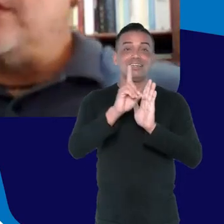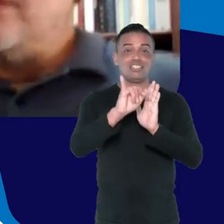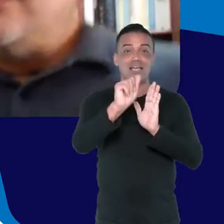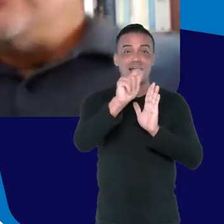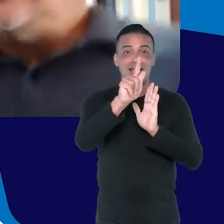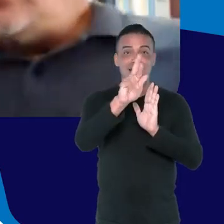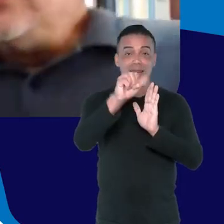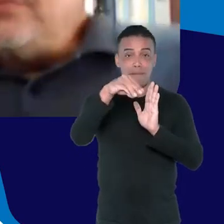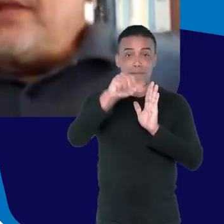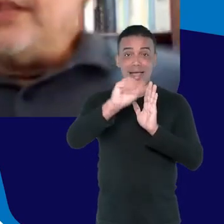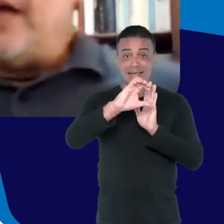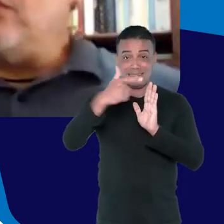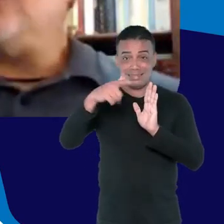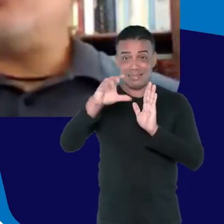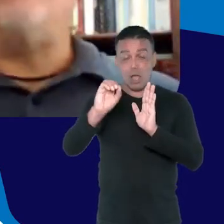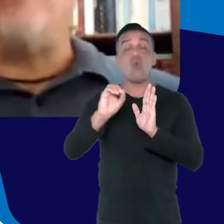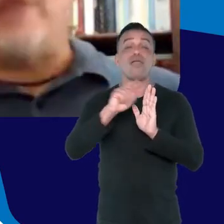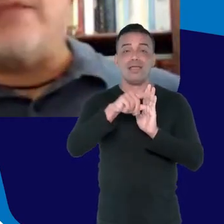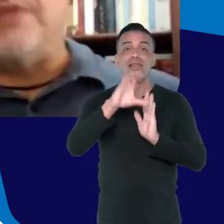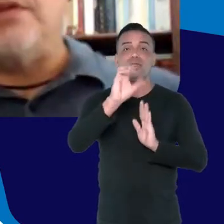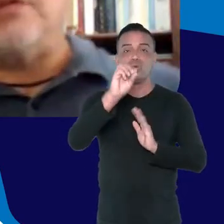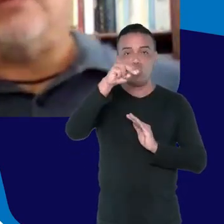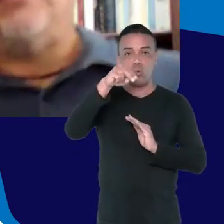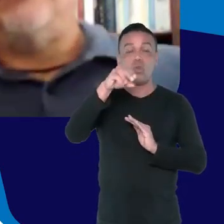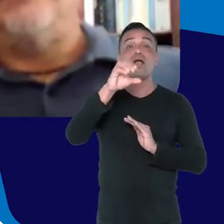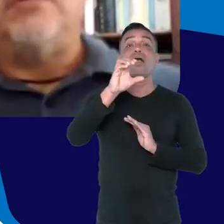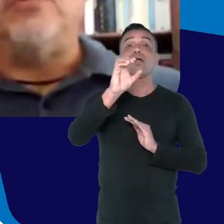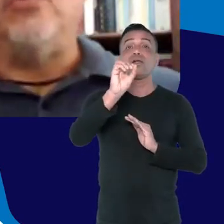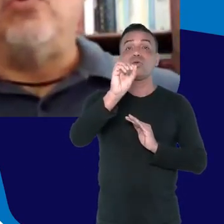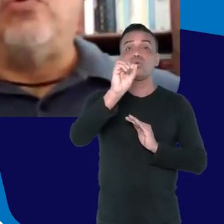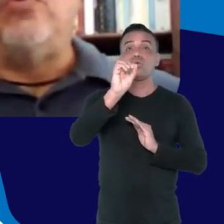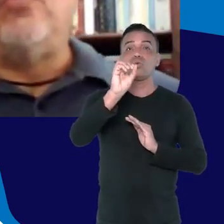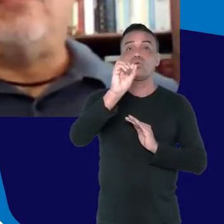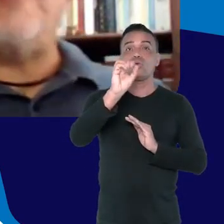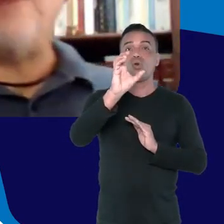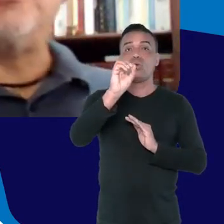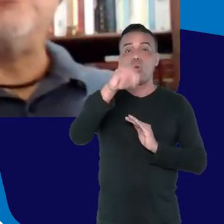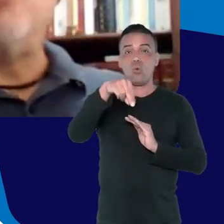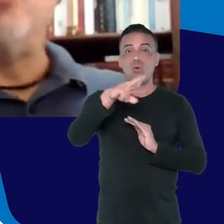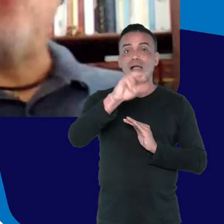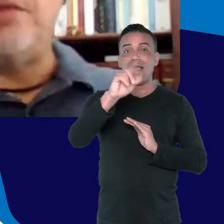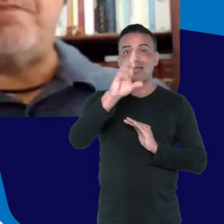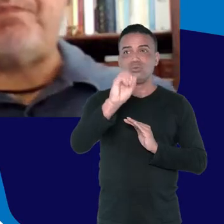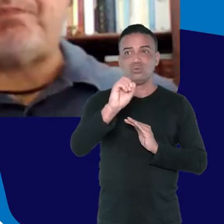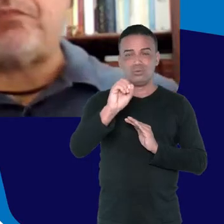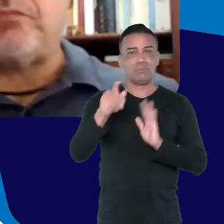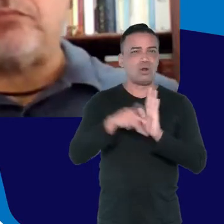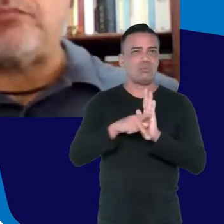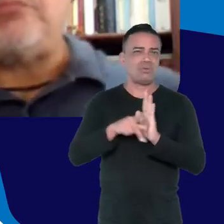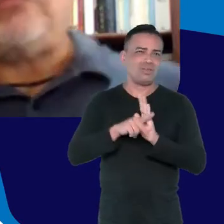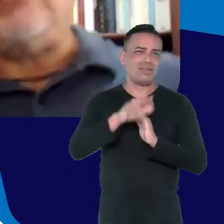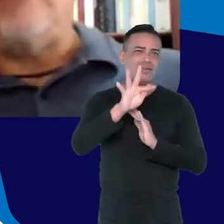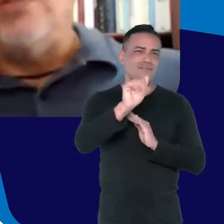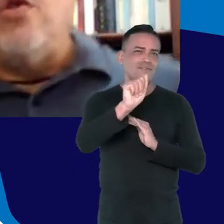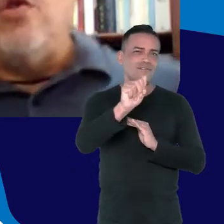Conrado. Na hora que eles me mandaram, isso é um frame do Fausto de Murnau.